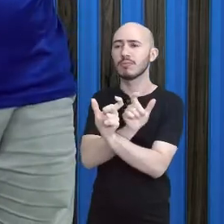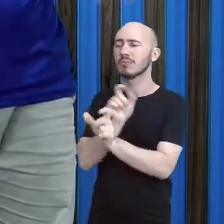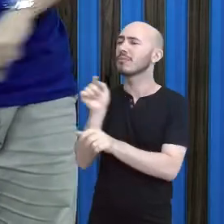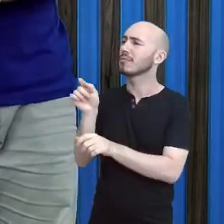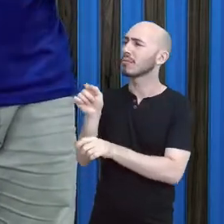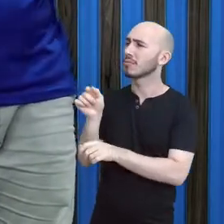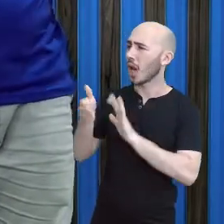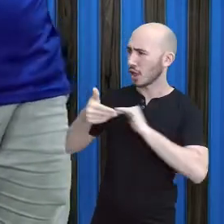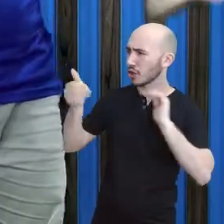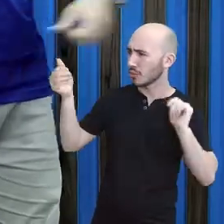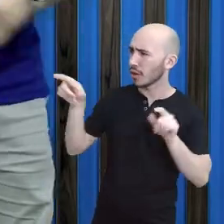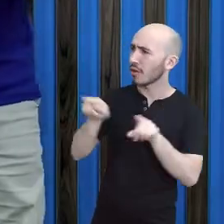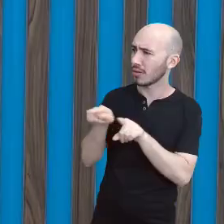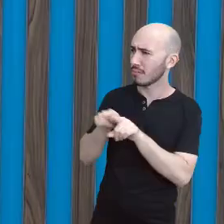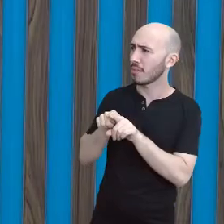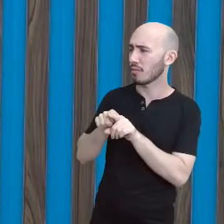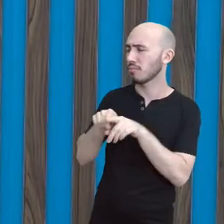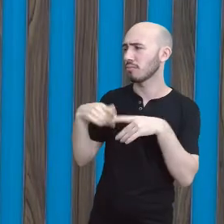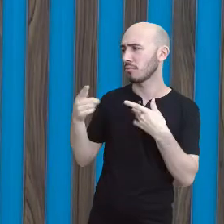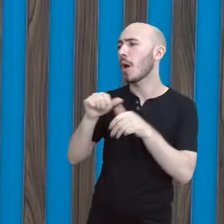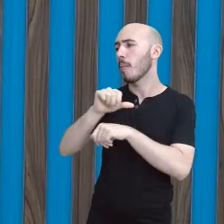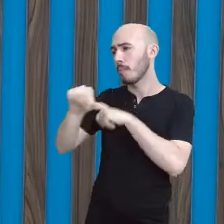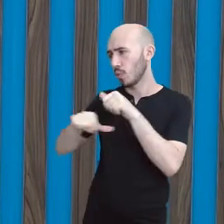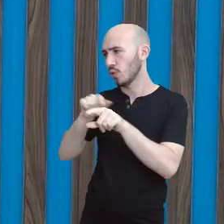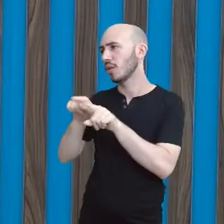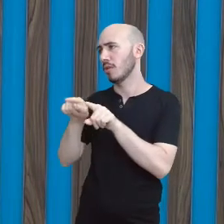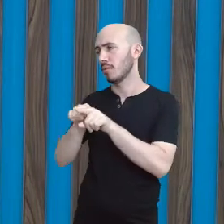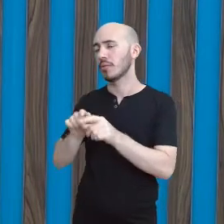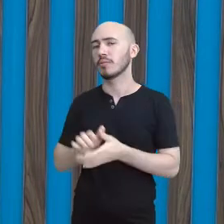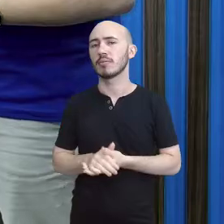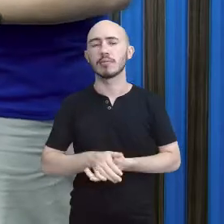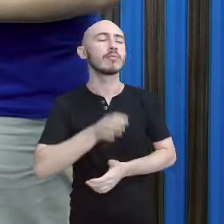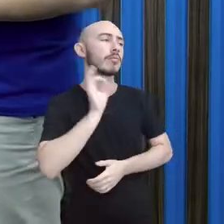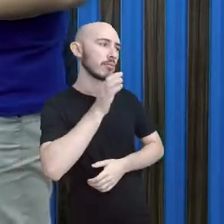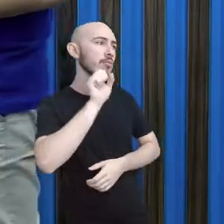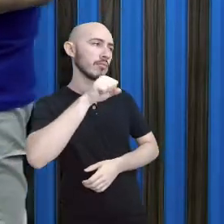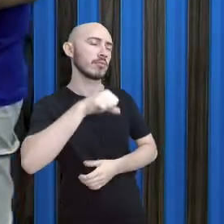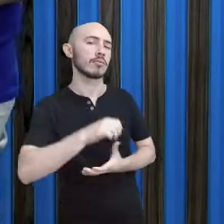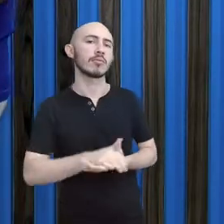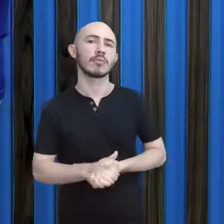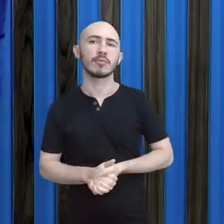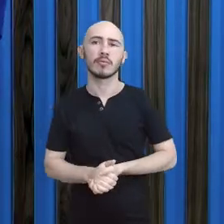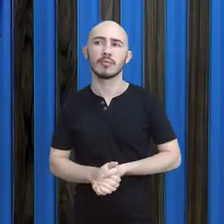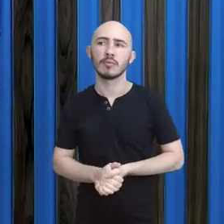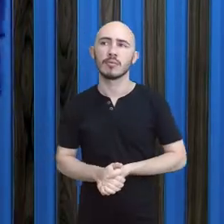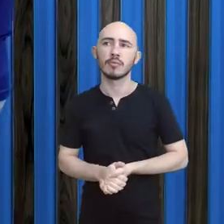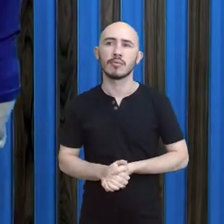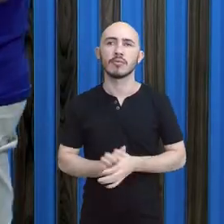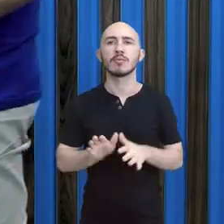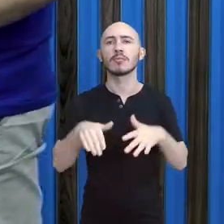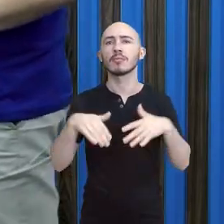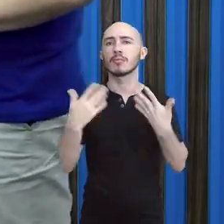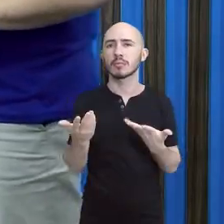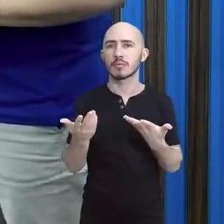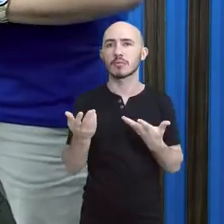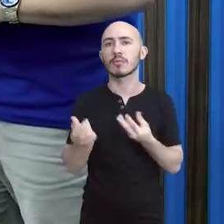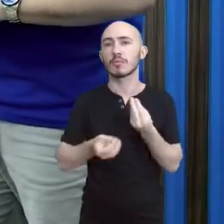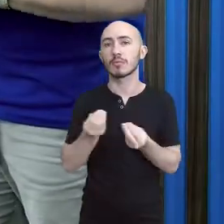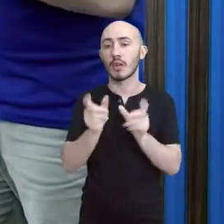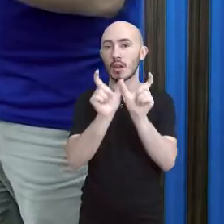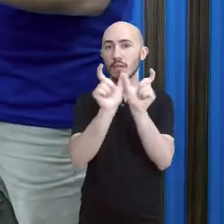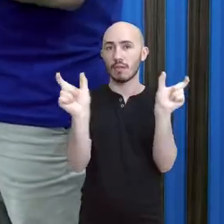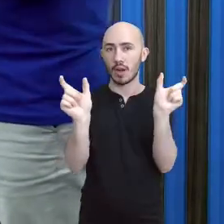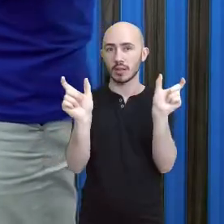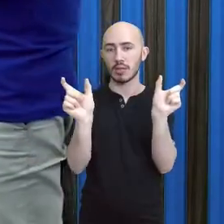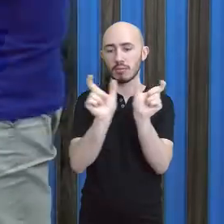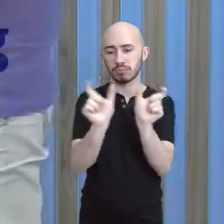interrogação no começo e no final. Né? Cada língua com a sua particularidade, tá certo? Is she practicing?